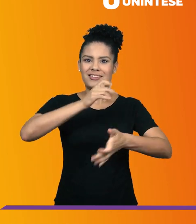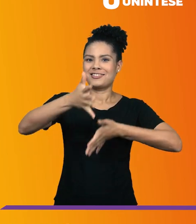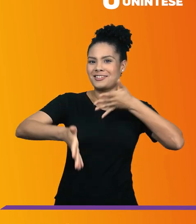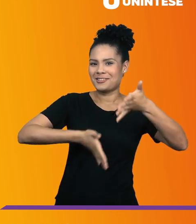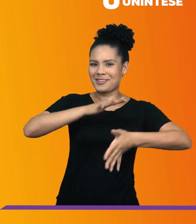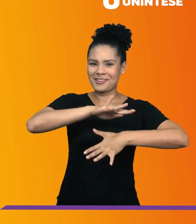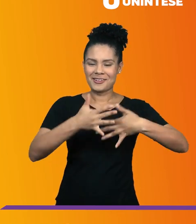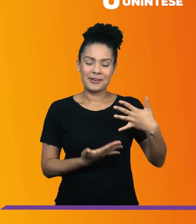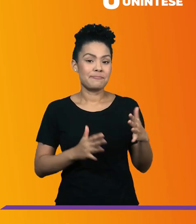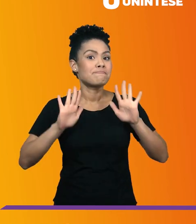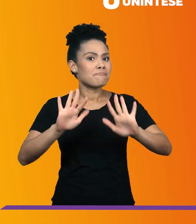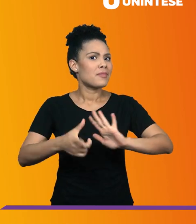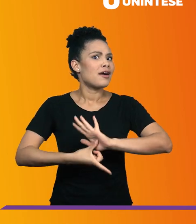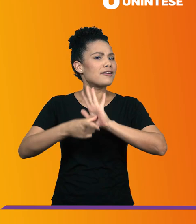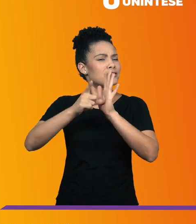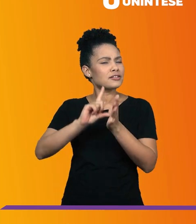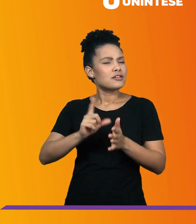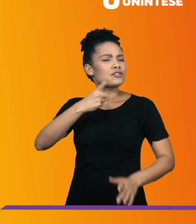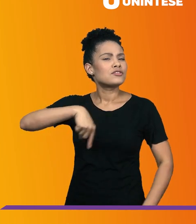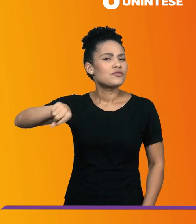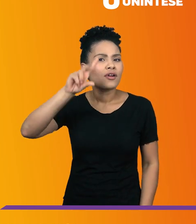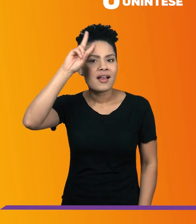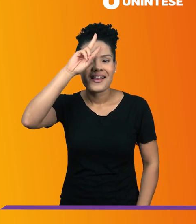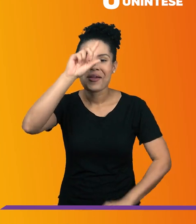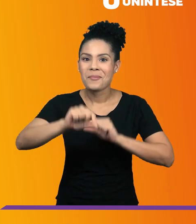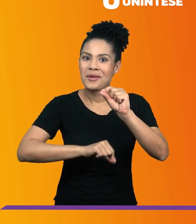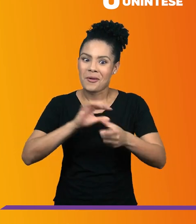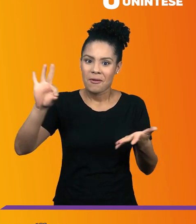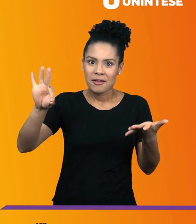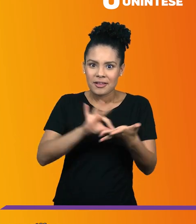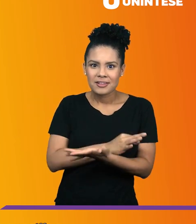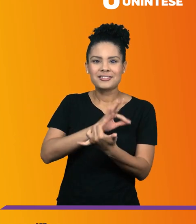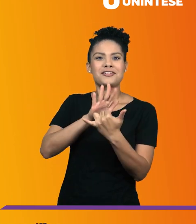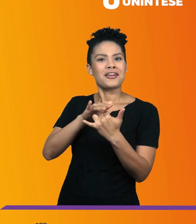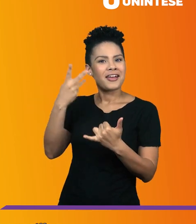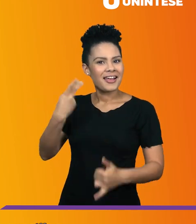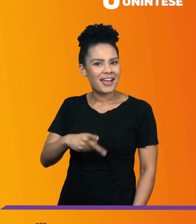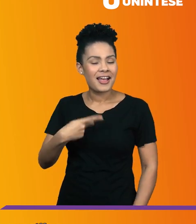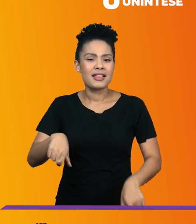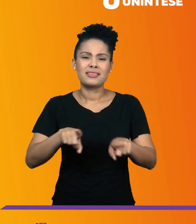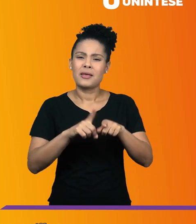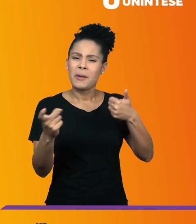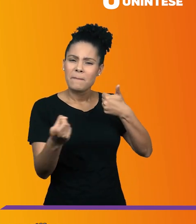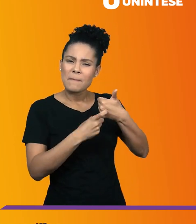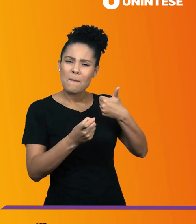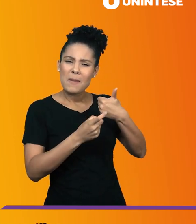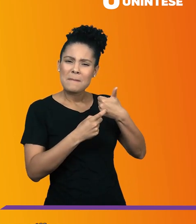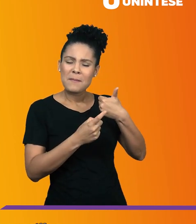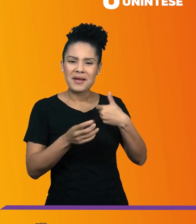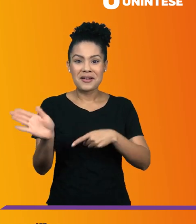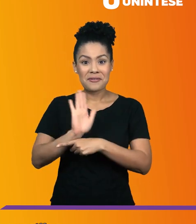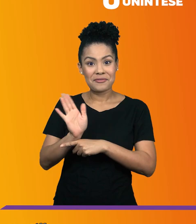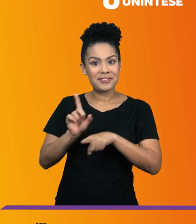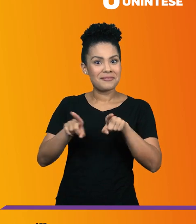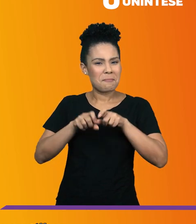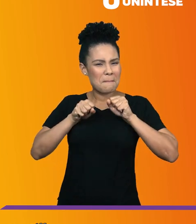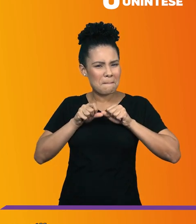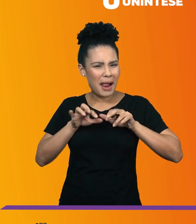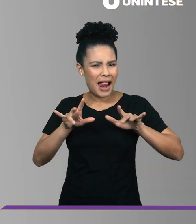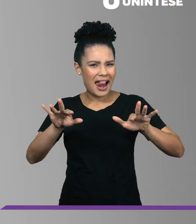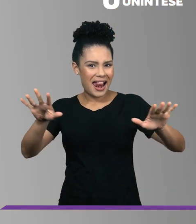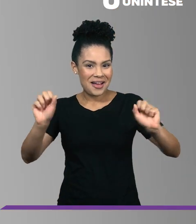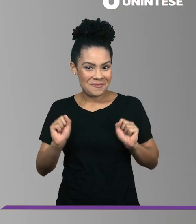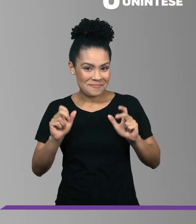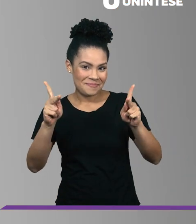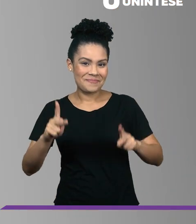entrar nesse assunto, lembrem-se de se inscrever no canal, curtir muito esse vídeo e compartilhar com seus amigos.